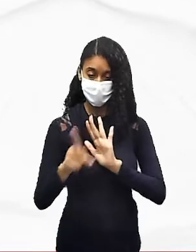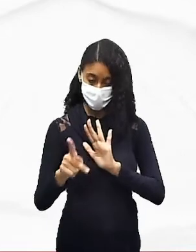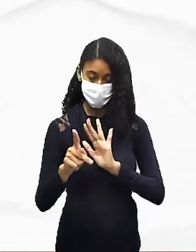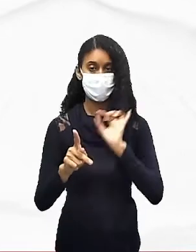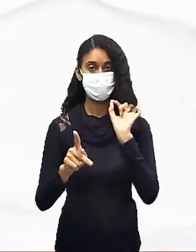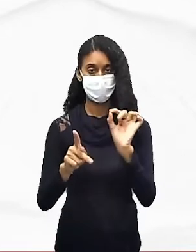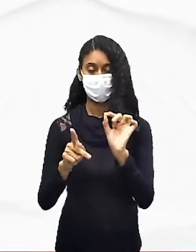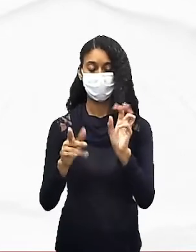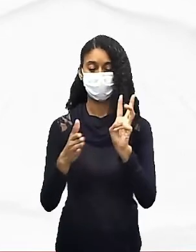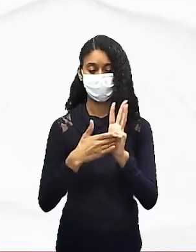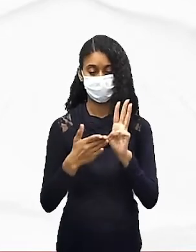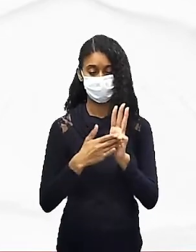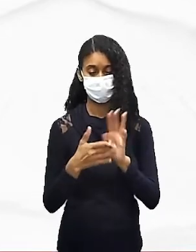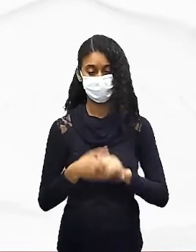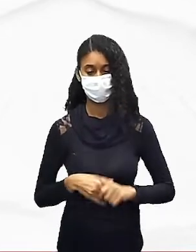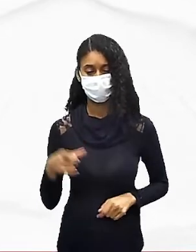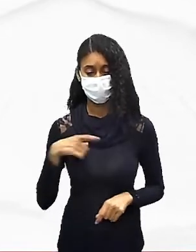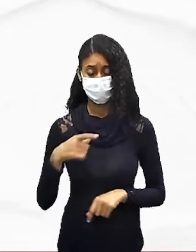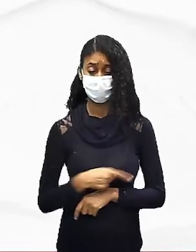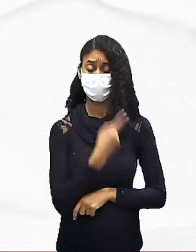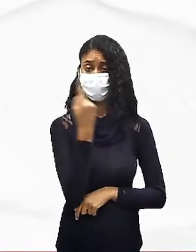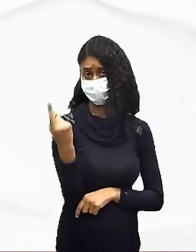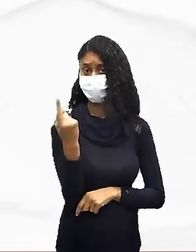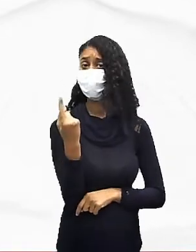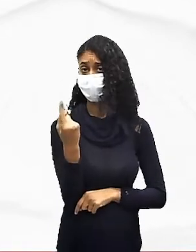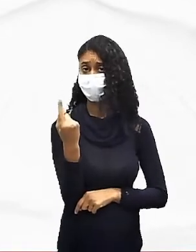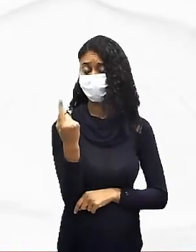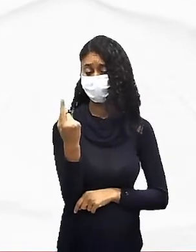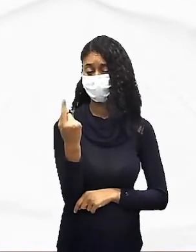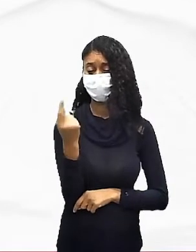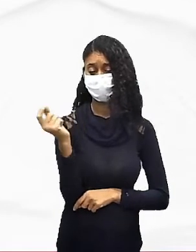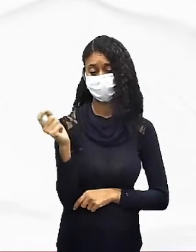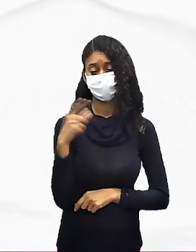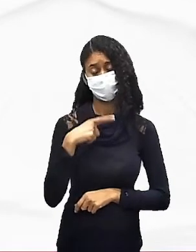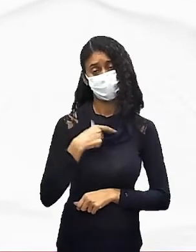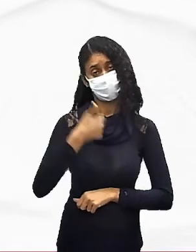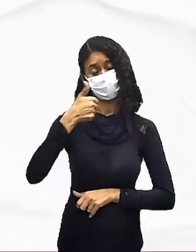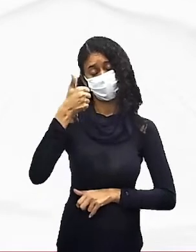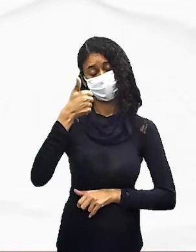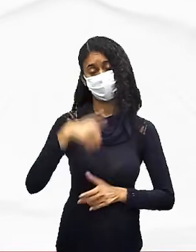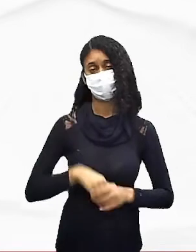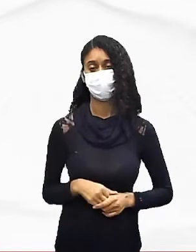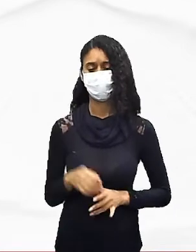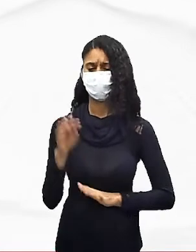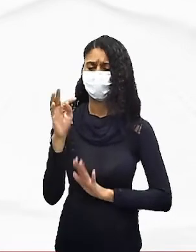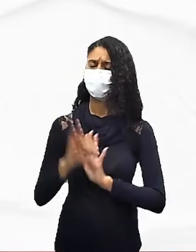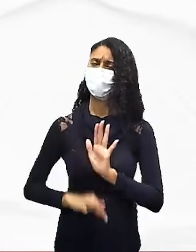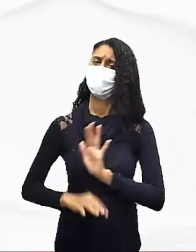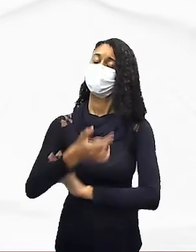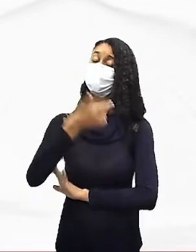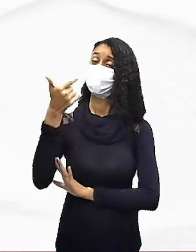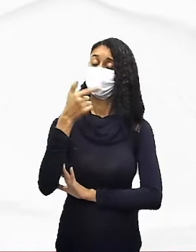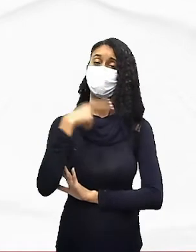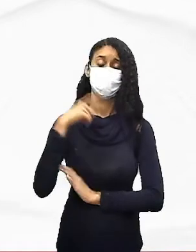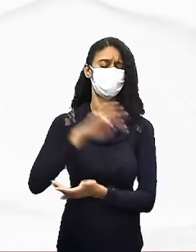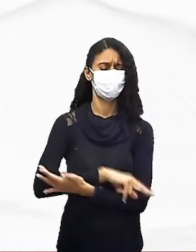especificadamente indígena. Tem pelo menos uma, tá bom? Tá aí o primeiro. E o segundo tem um monte aí. Você tem